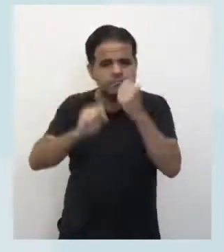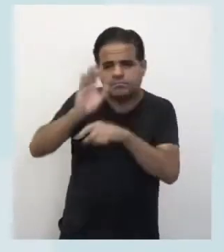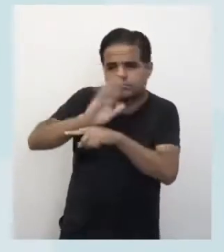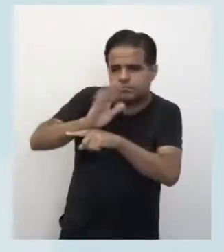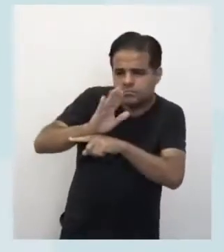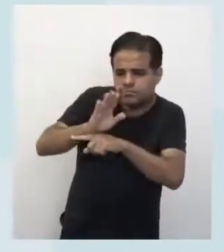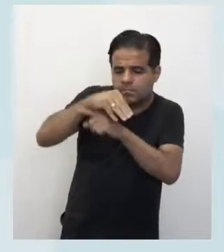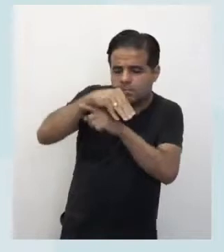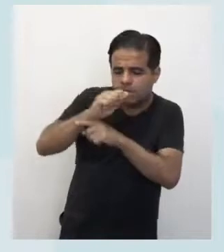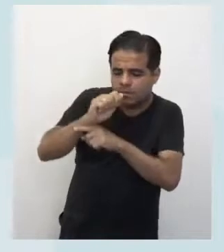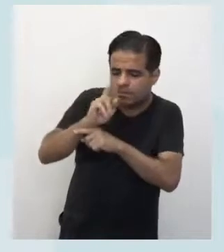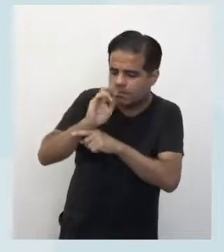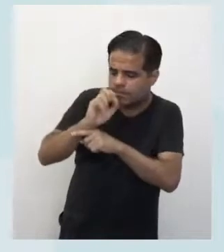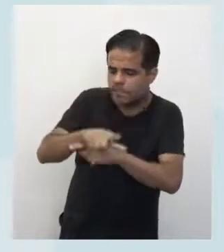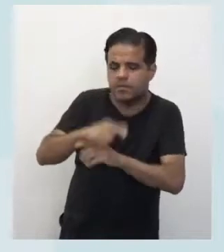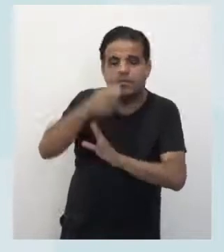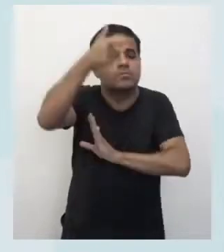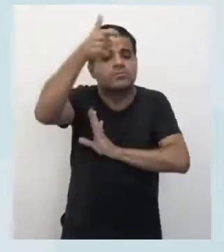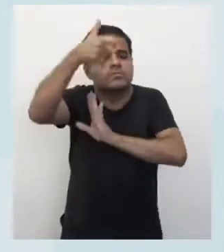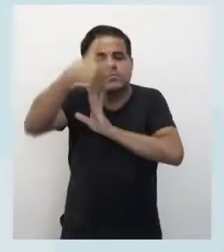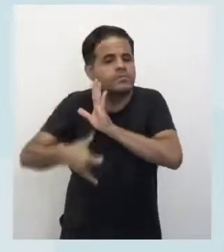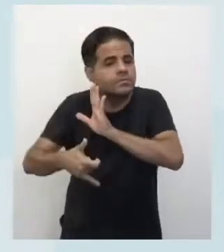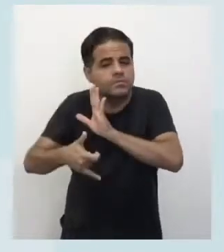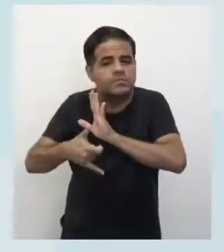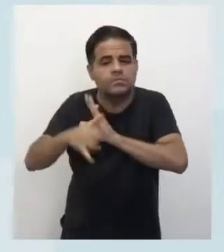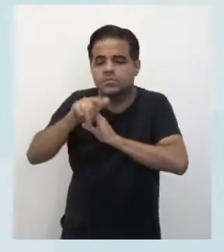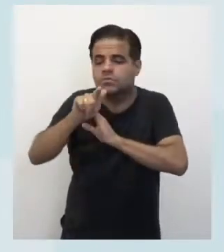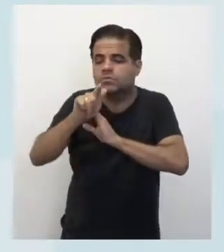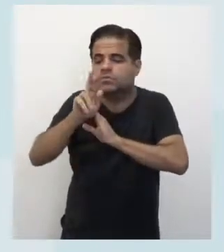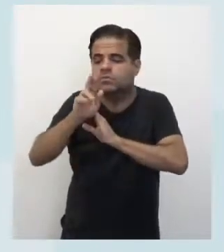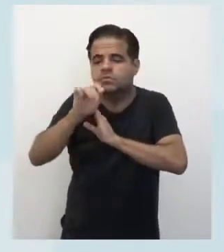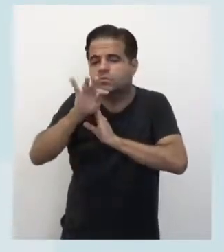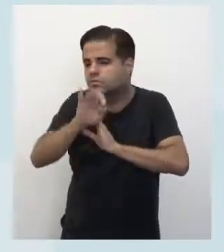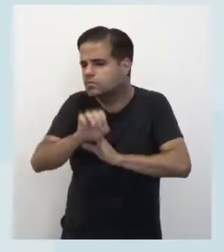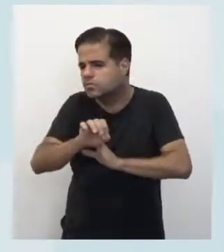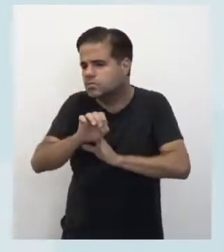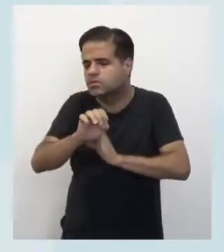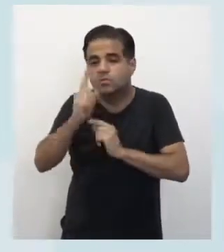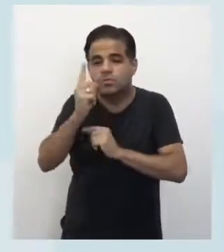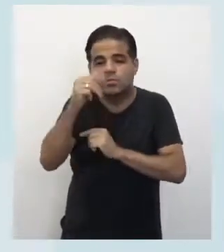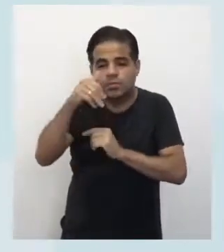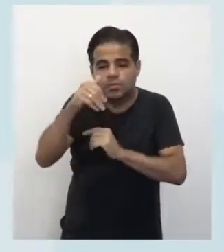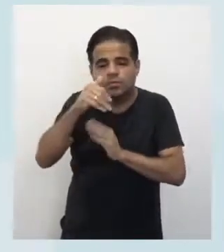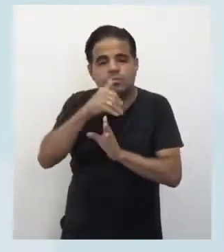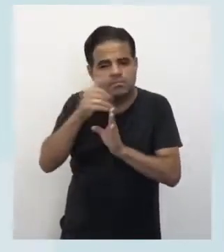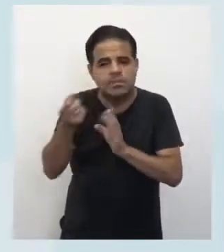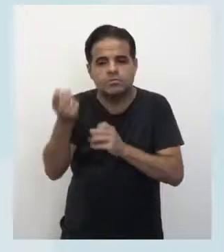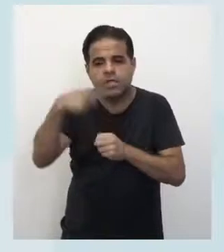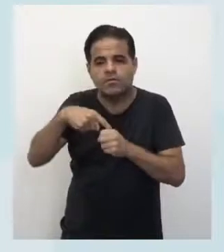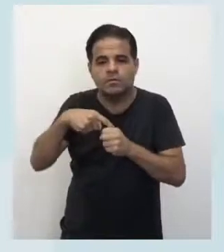Marvel, como você descreveria o Groot? 90 segundinhos e a gente retorna.